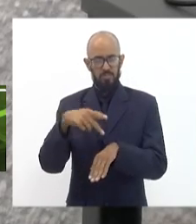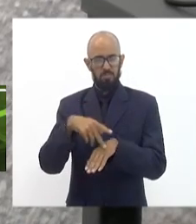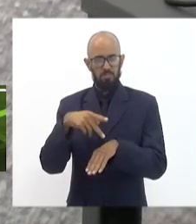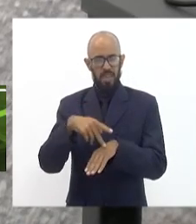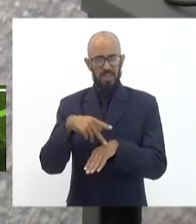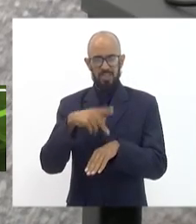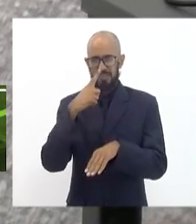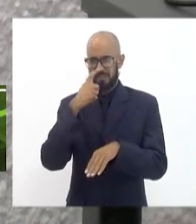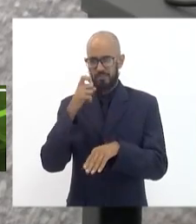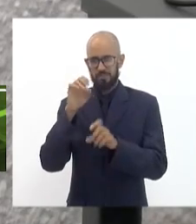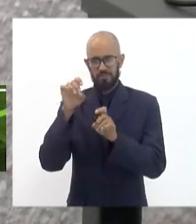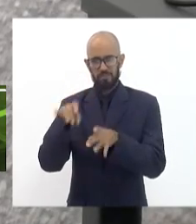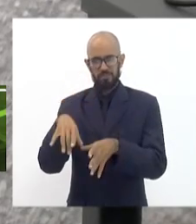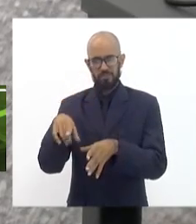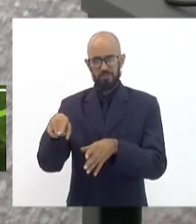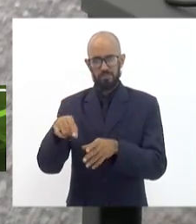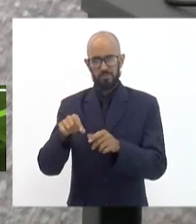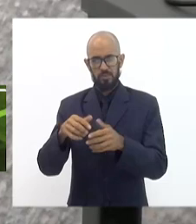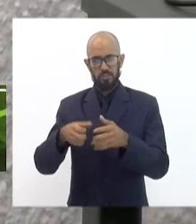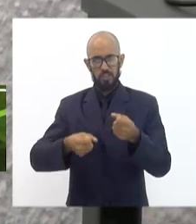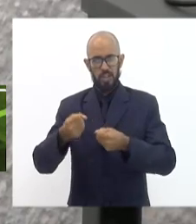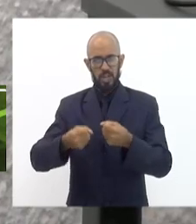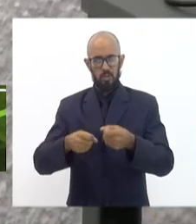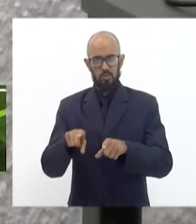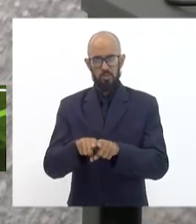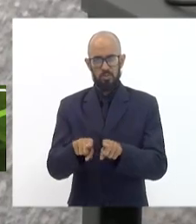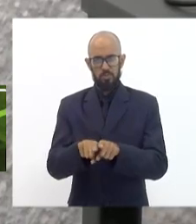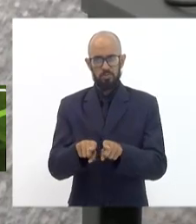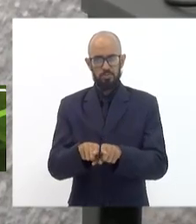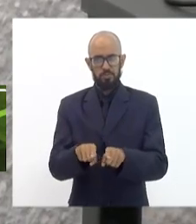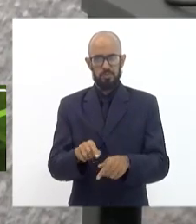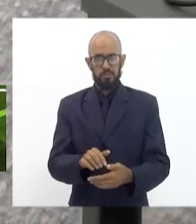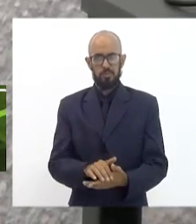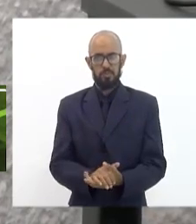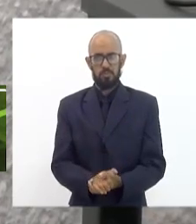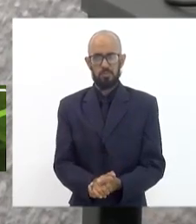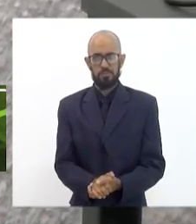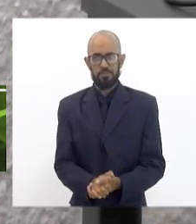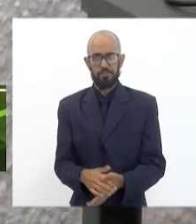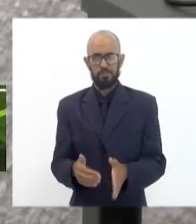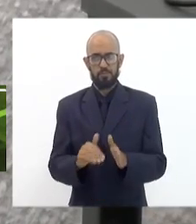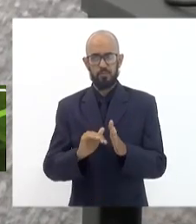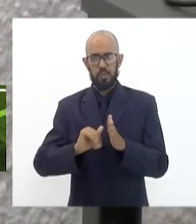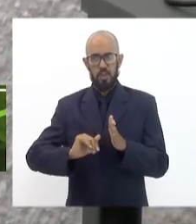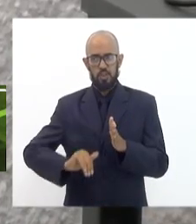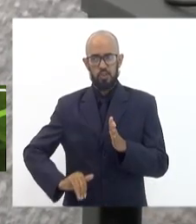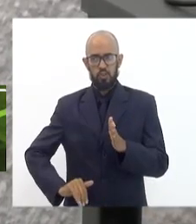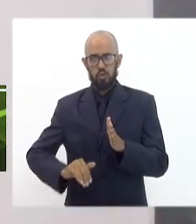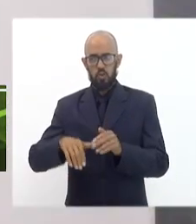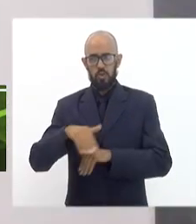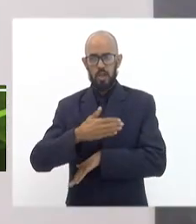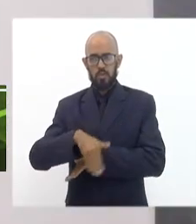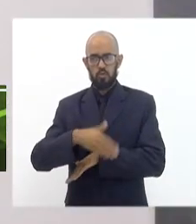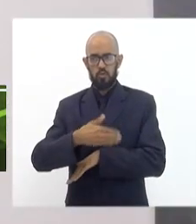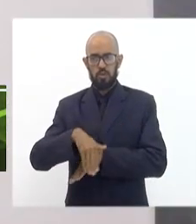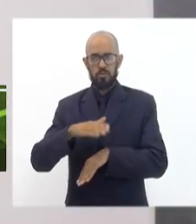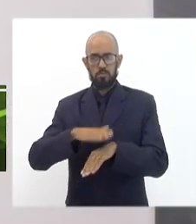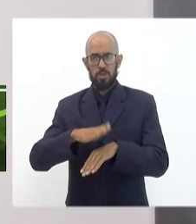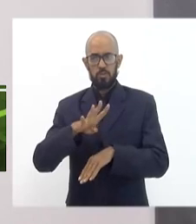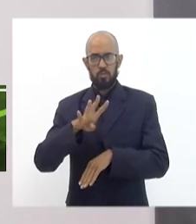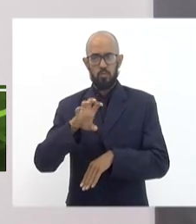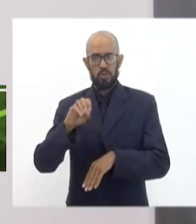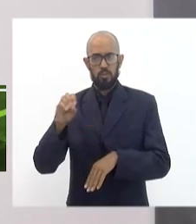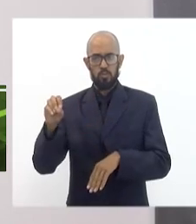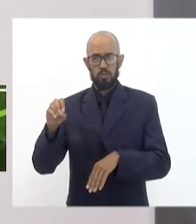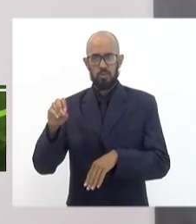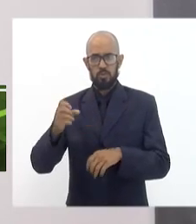entulho de lixo diabo e de veículos e a gente tiramos das ruas de parceria com a abertura mais de 400